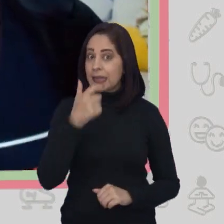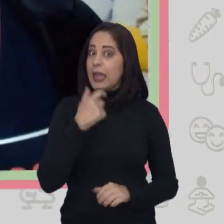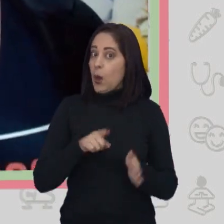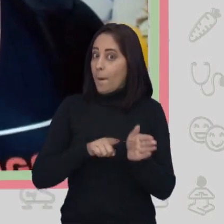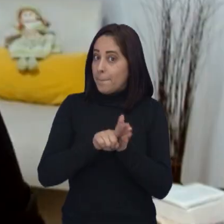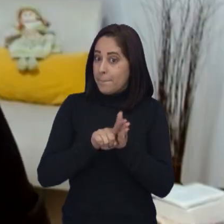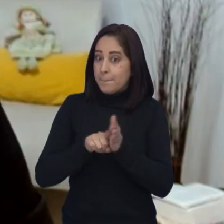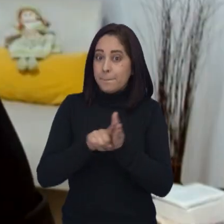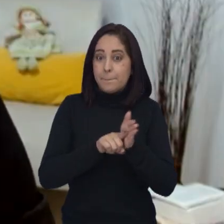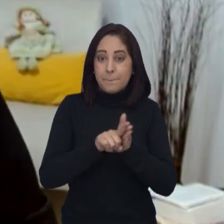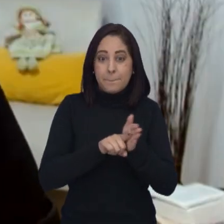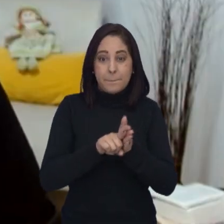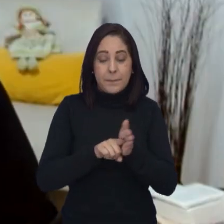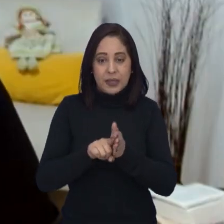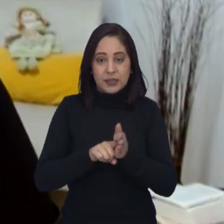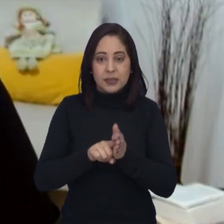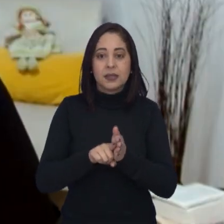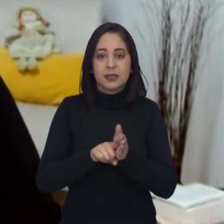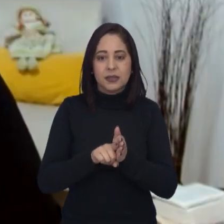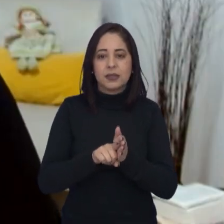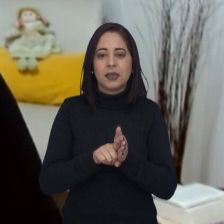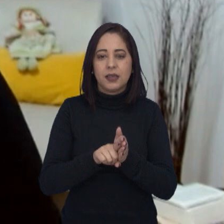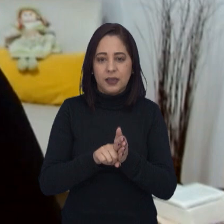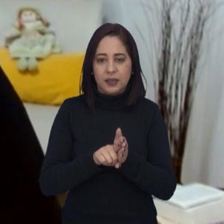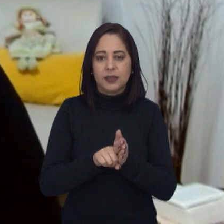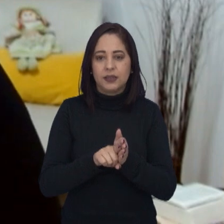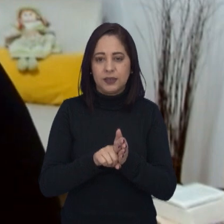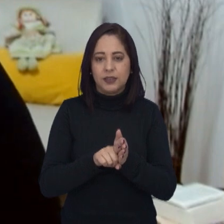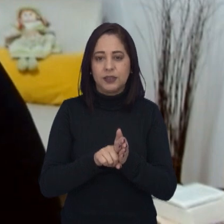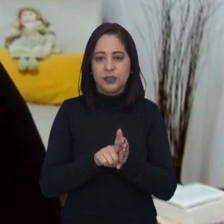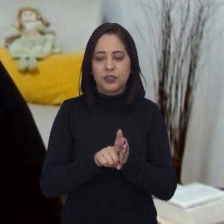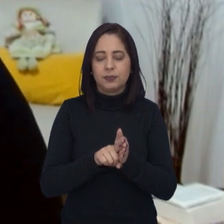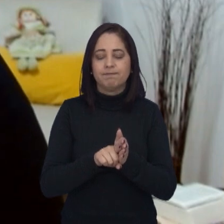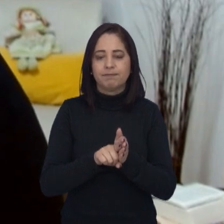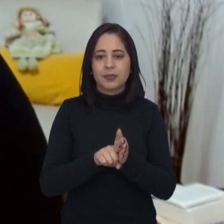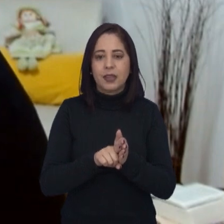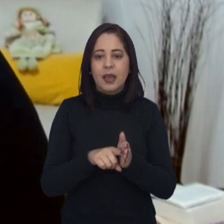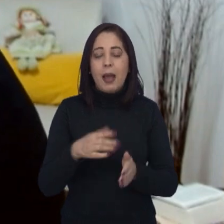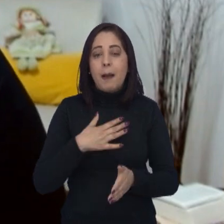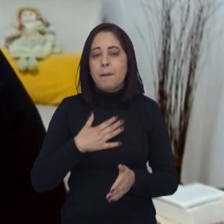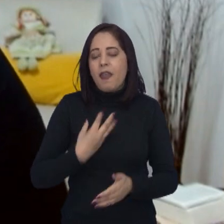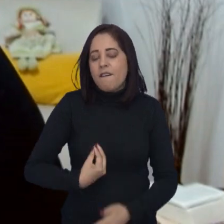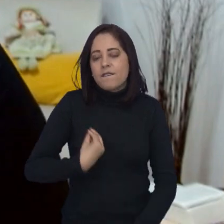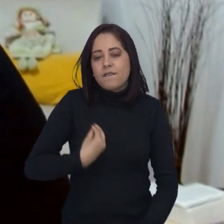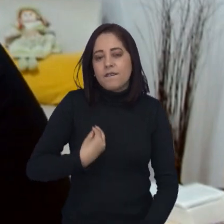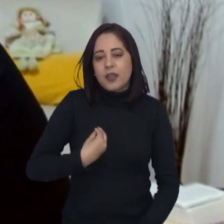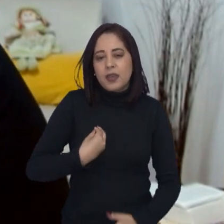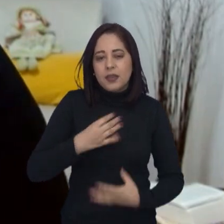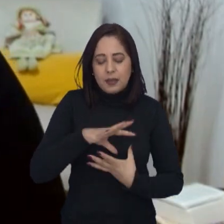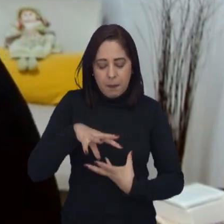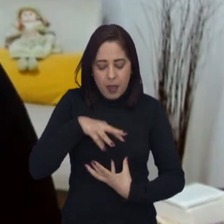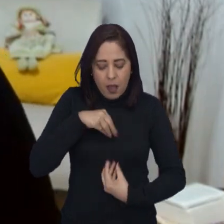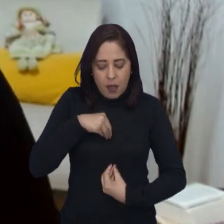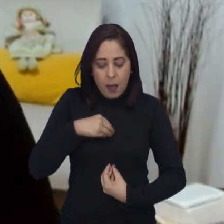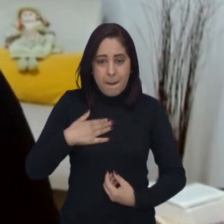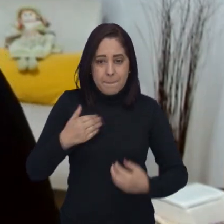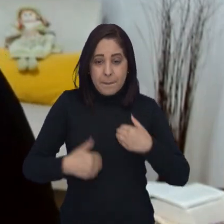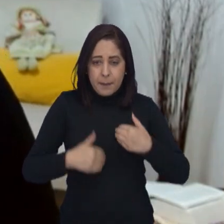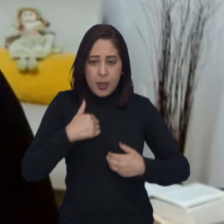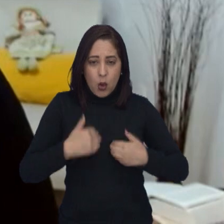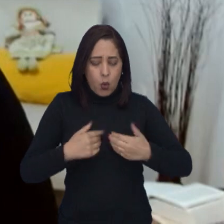precisei perder a minha cor física para colorir a minha alma. O meu corpo me dava